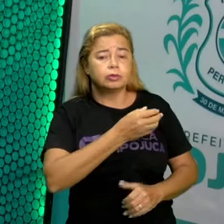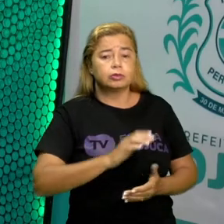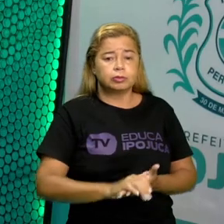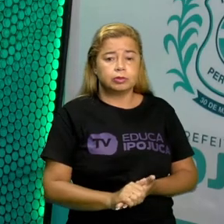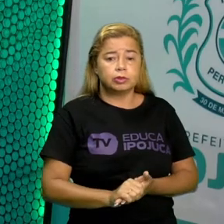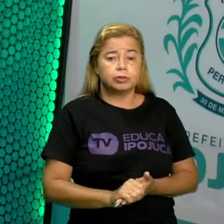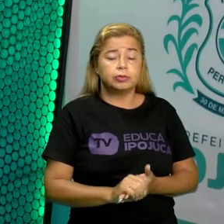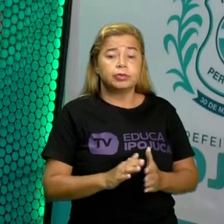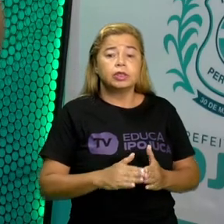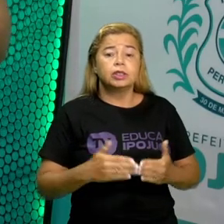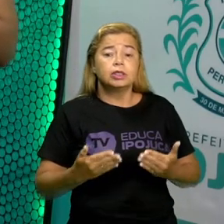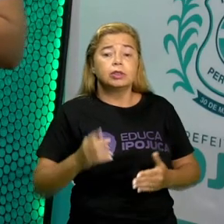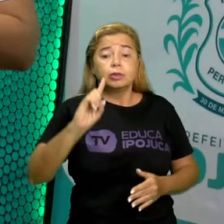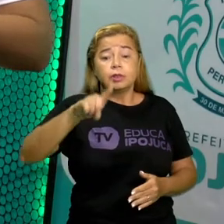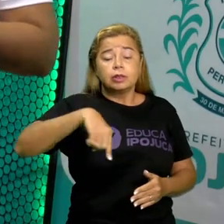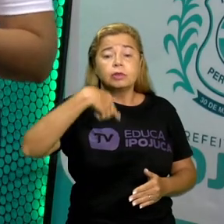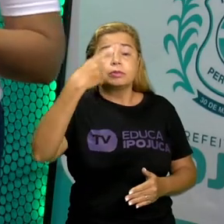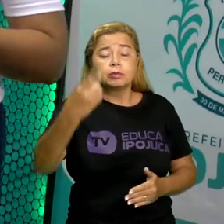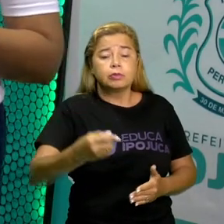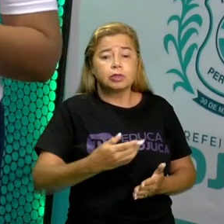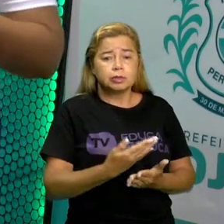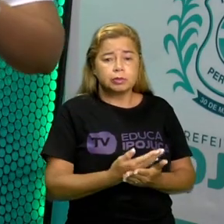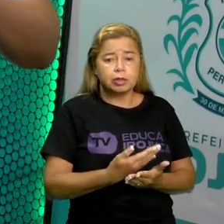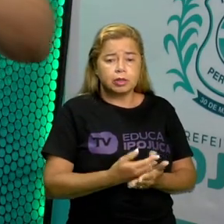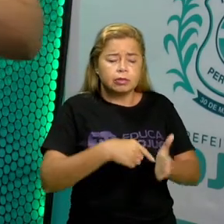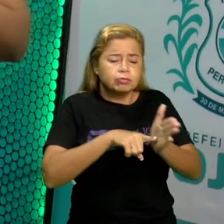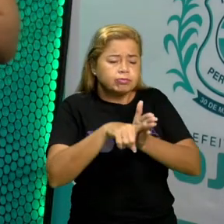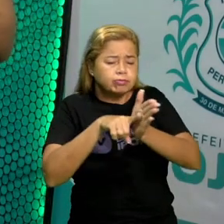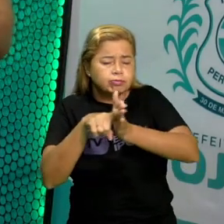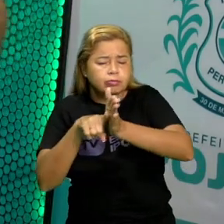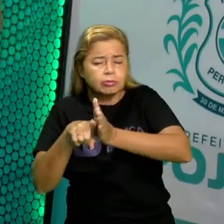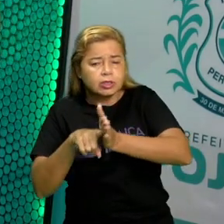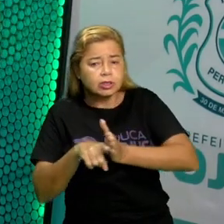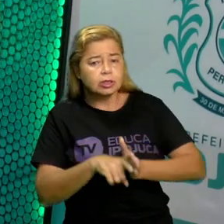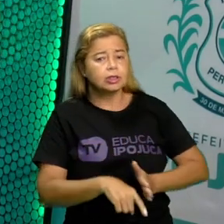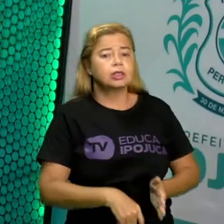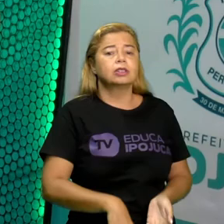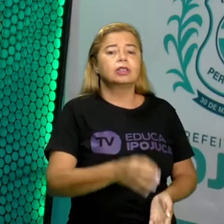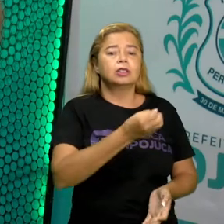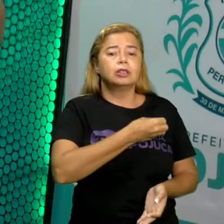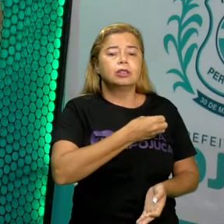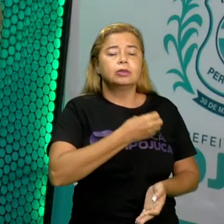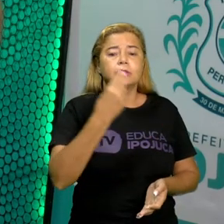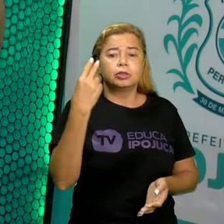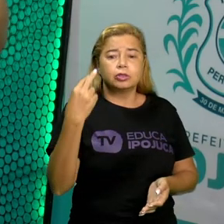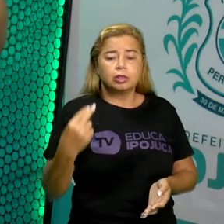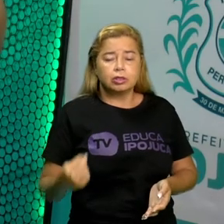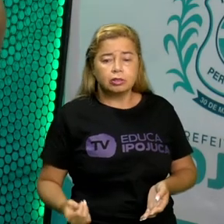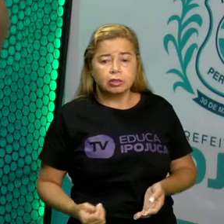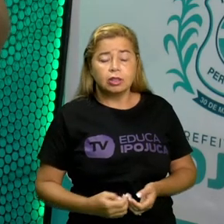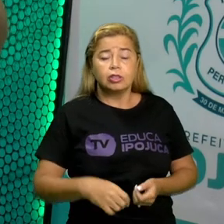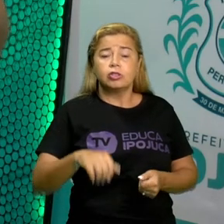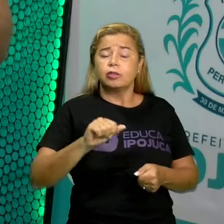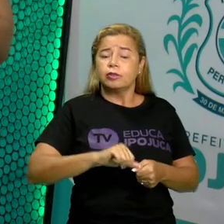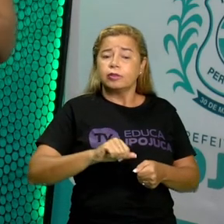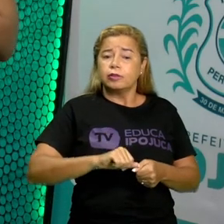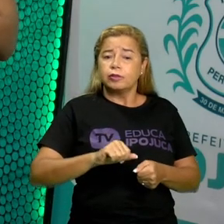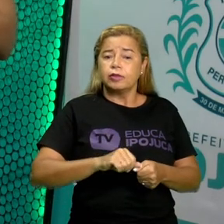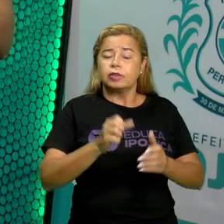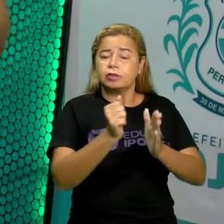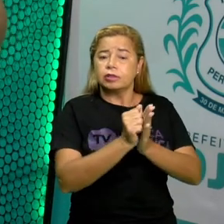na próxima aula, pesquisem bastante sobre os números naturais. Realize algumas atividades de adição,